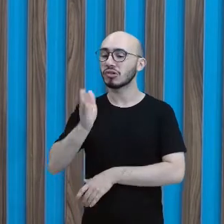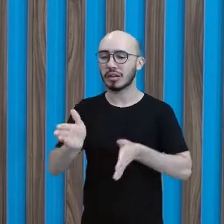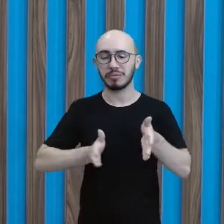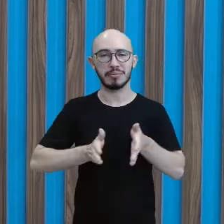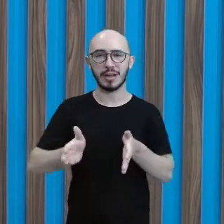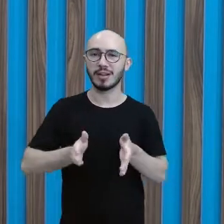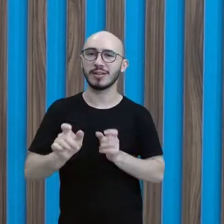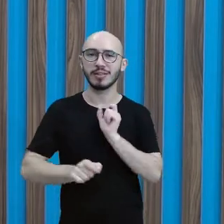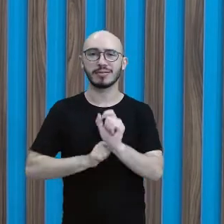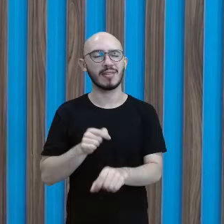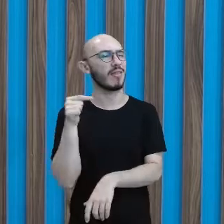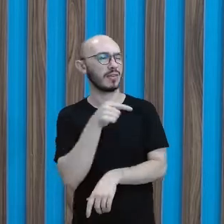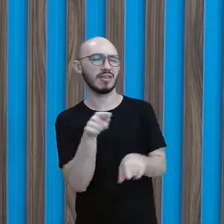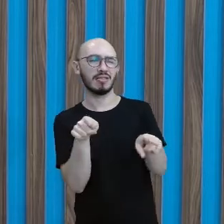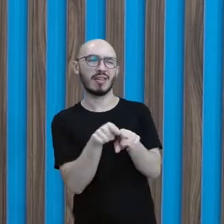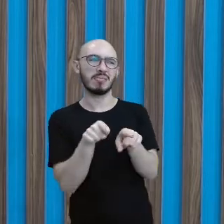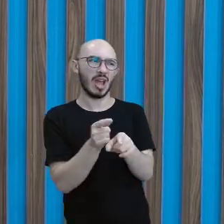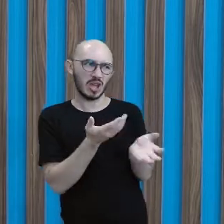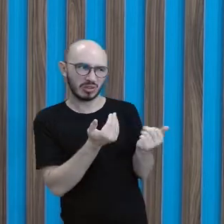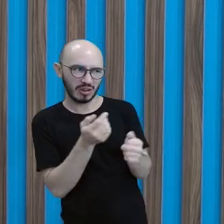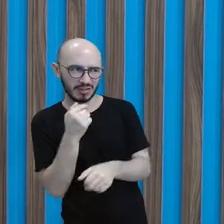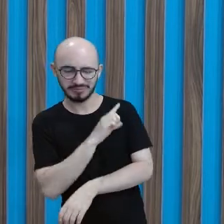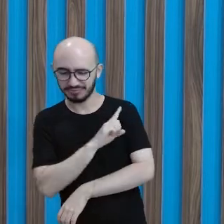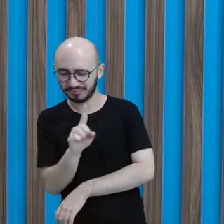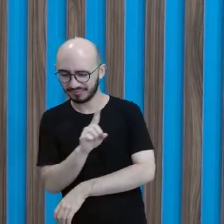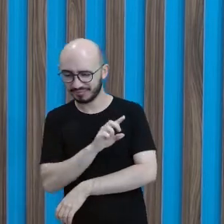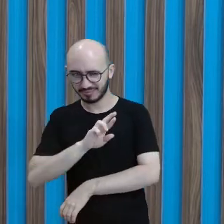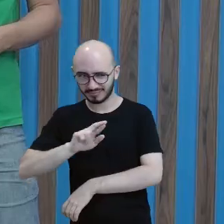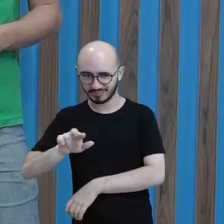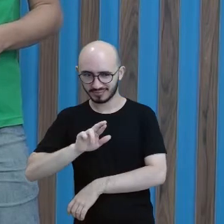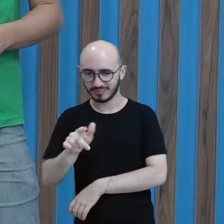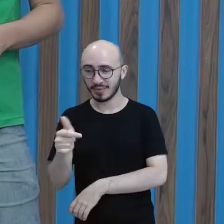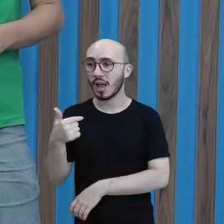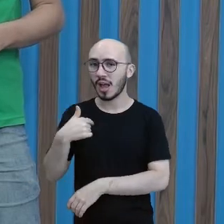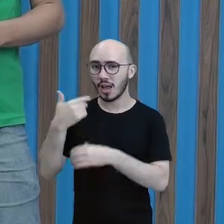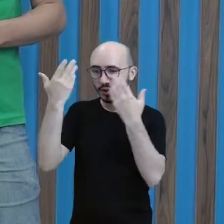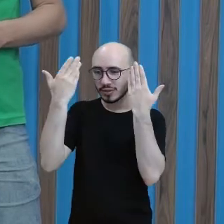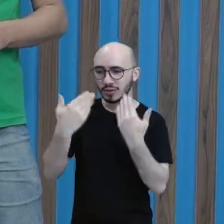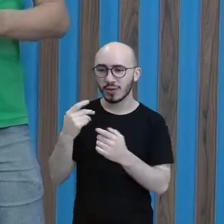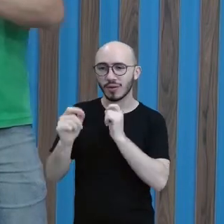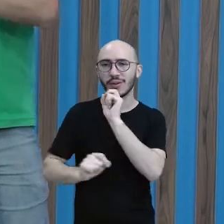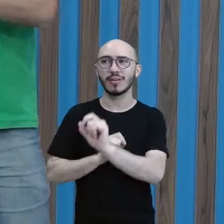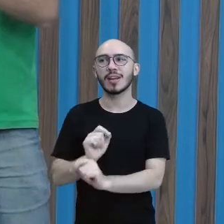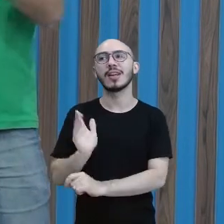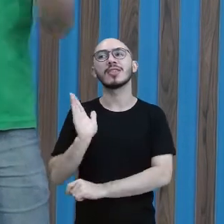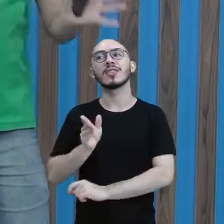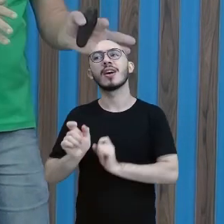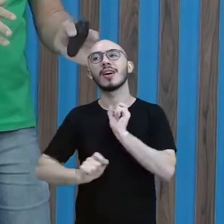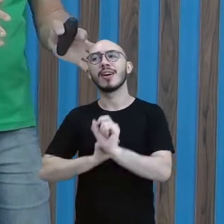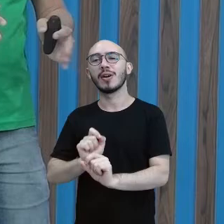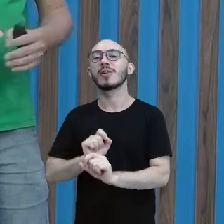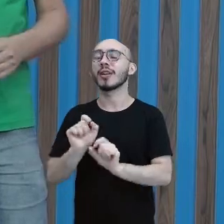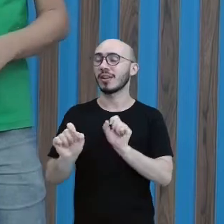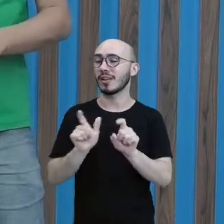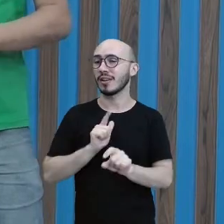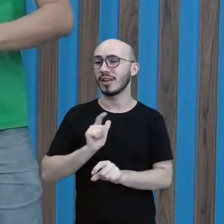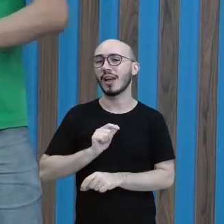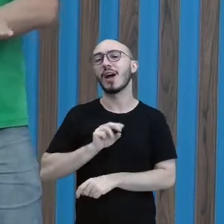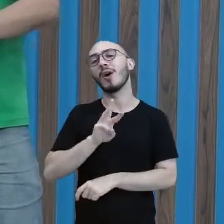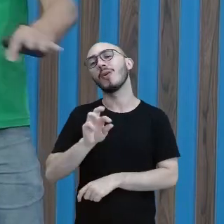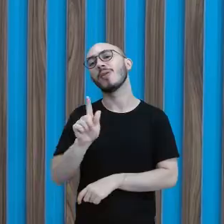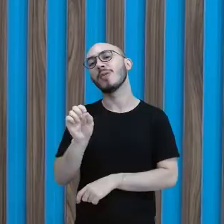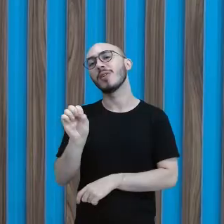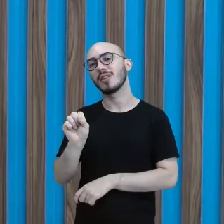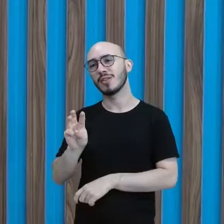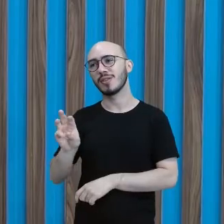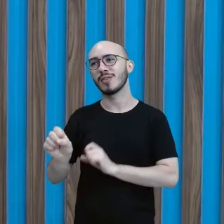tua conversa que tu também não é tão novinho não, professor. Ah, rapaz, eu sou uma pessoa... Olha, eu já sou do Windows 95 para cá, Que né? Então conversa. não me